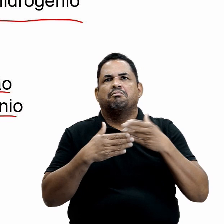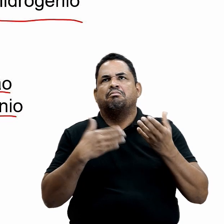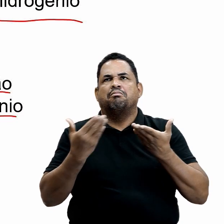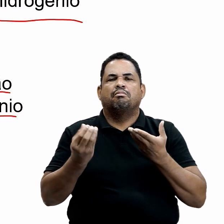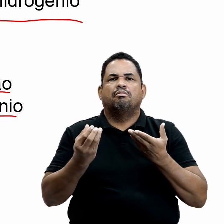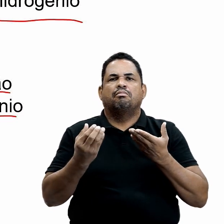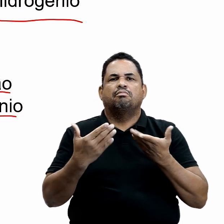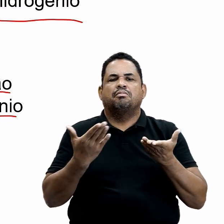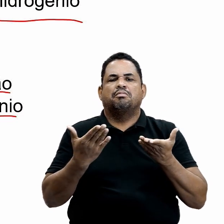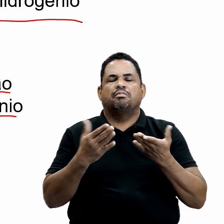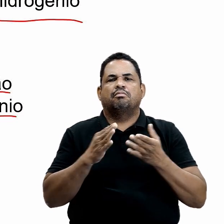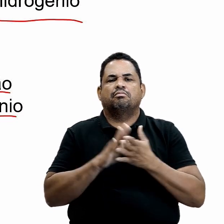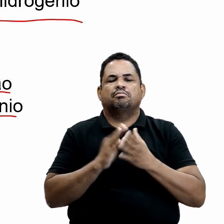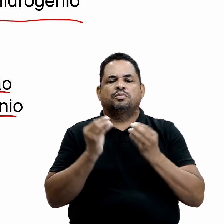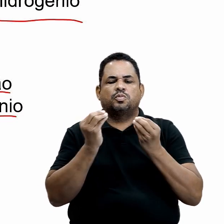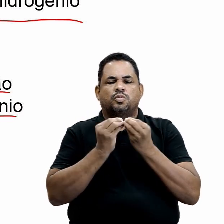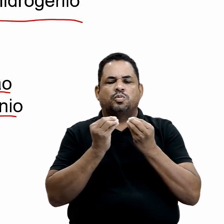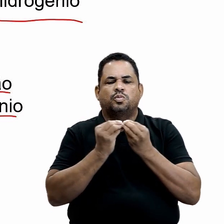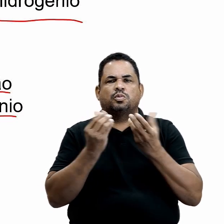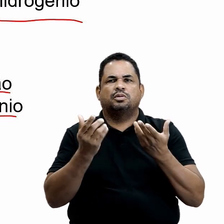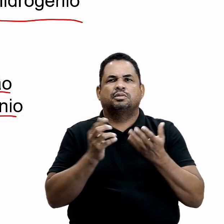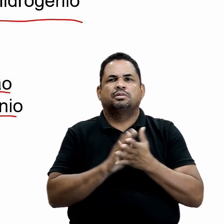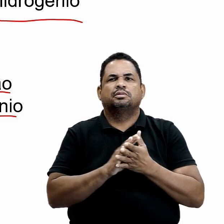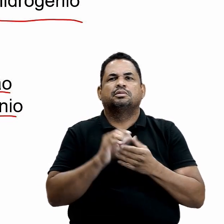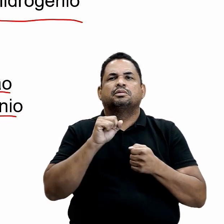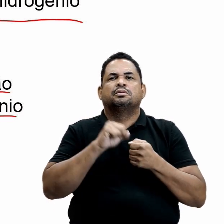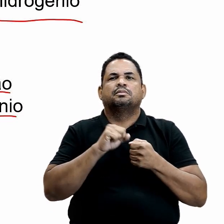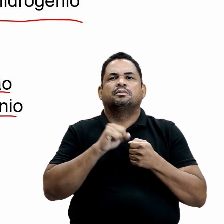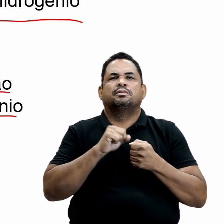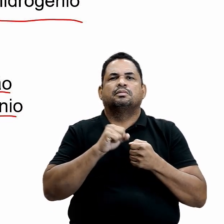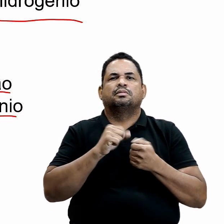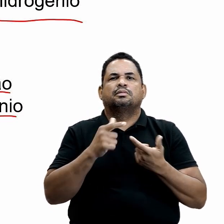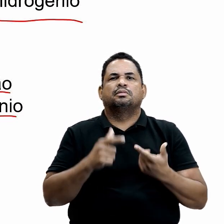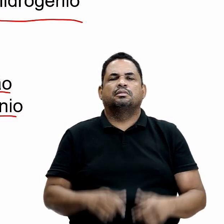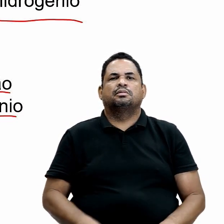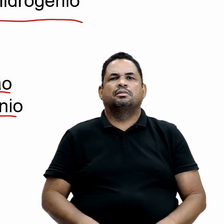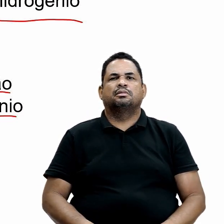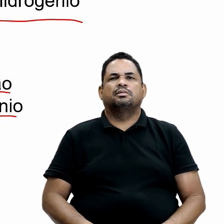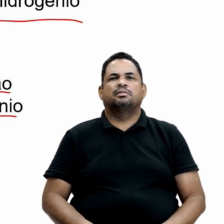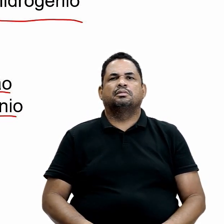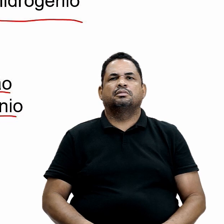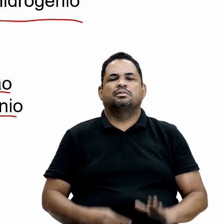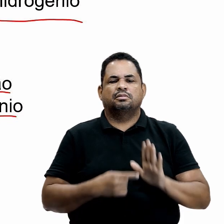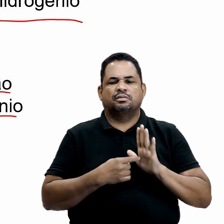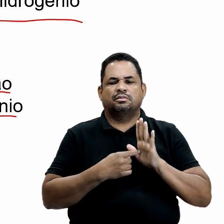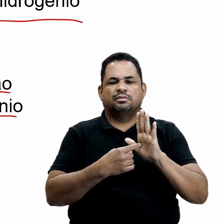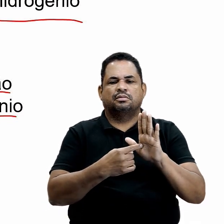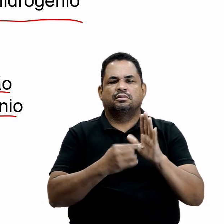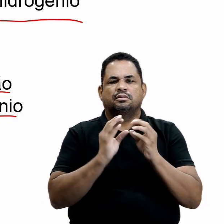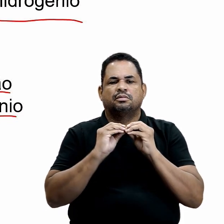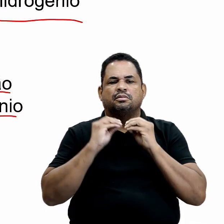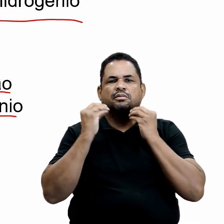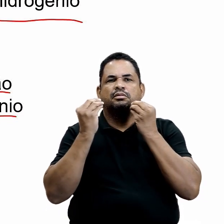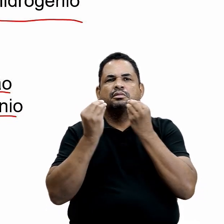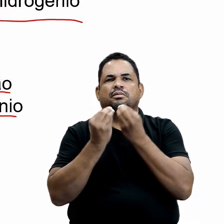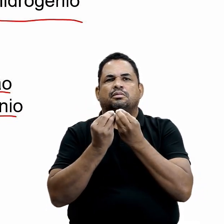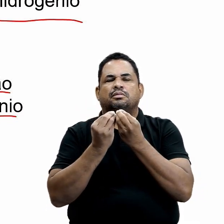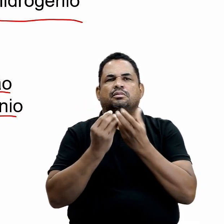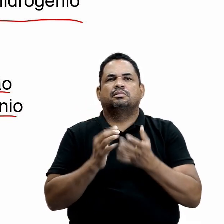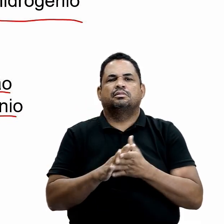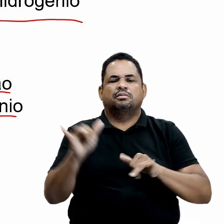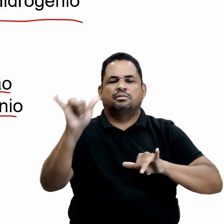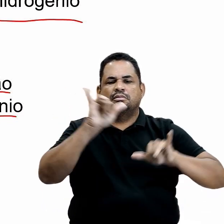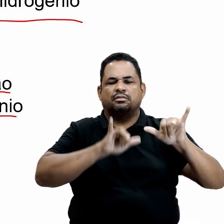situação uma molécula. E essa molécula, o que é que faz? Ela representa as substâncias químicas do